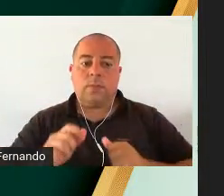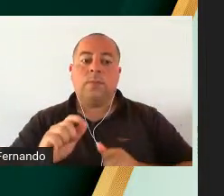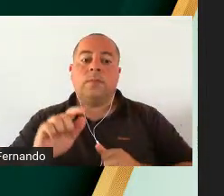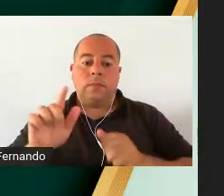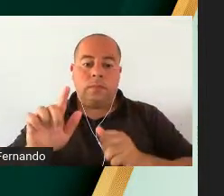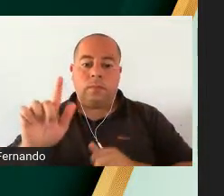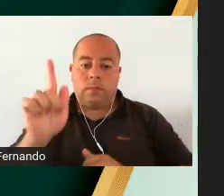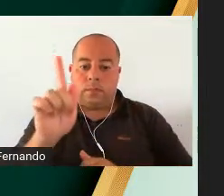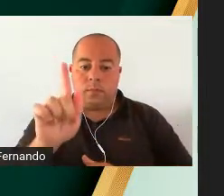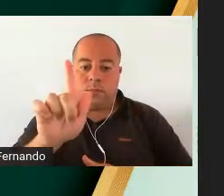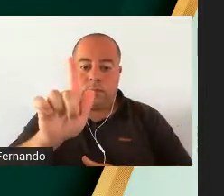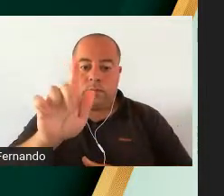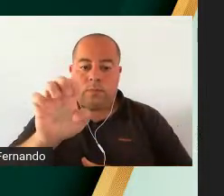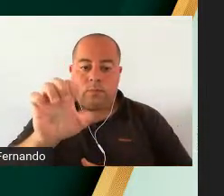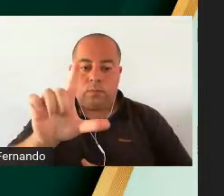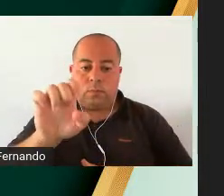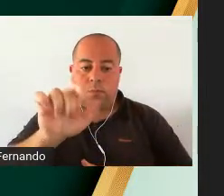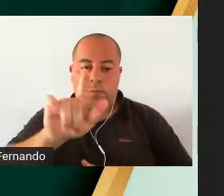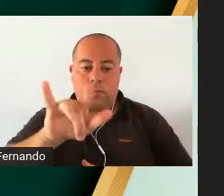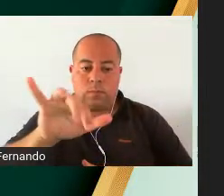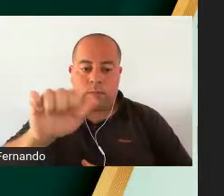campus Caçapava do Sul.